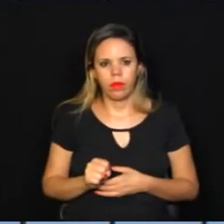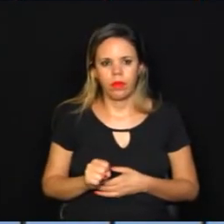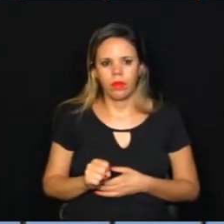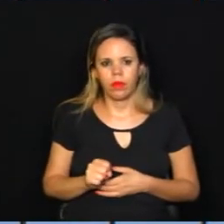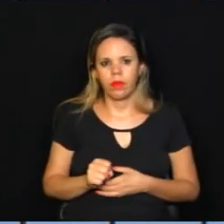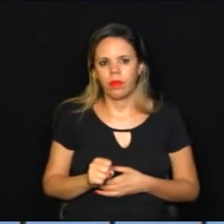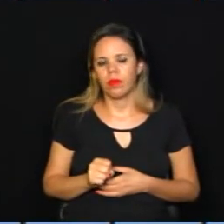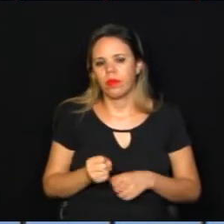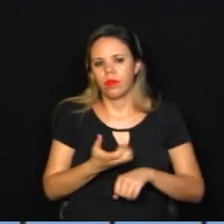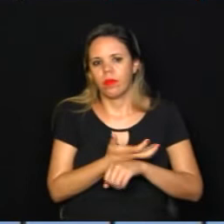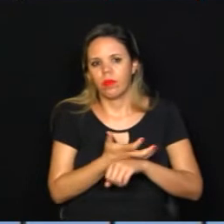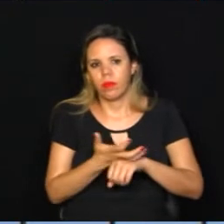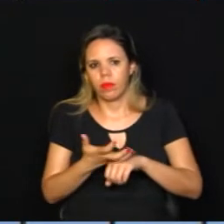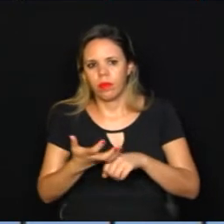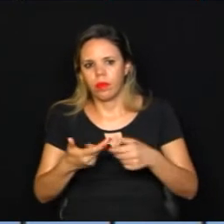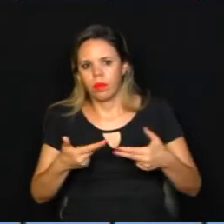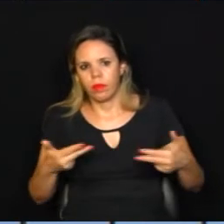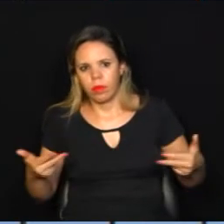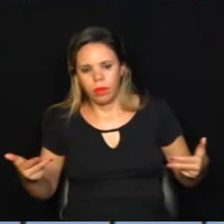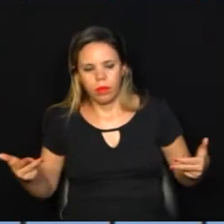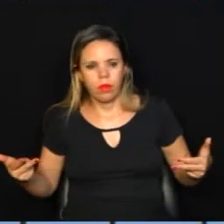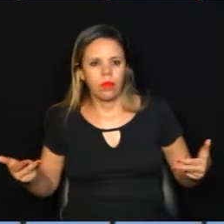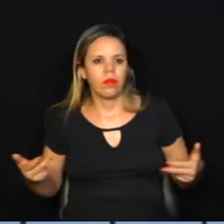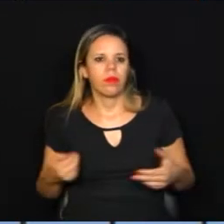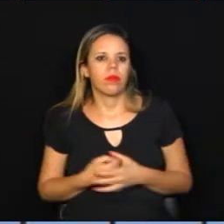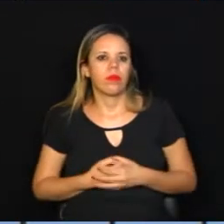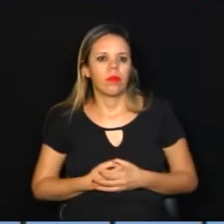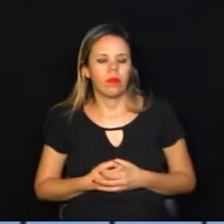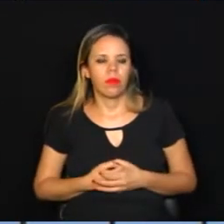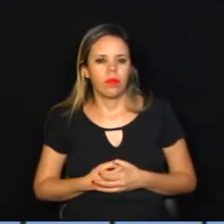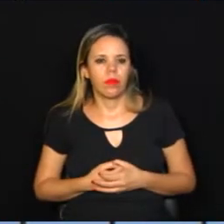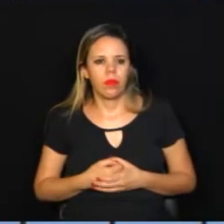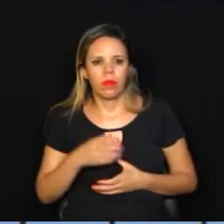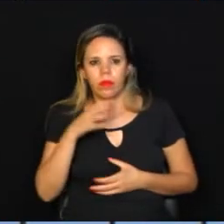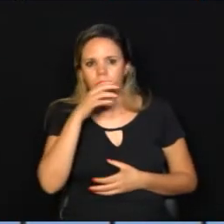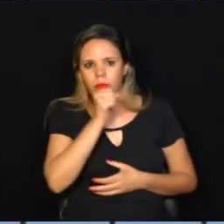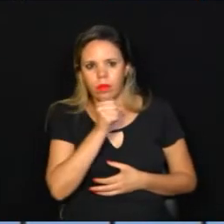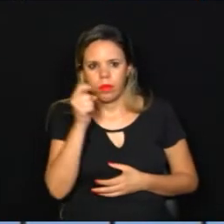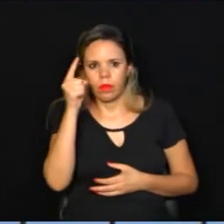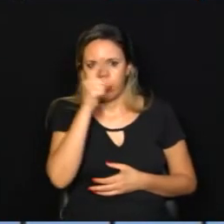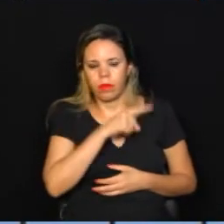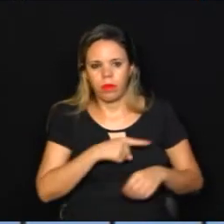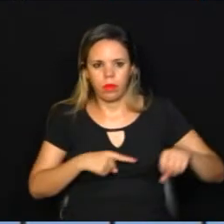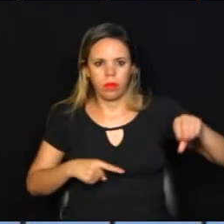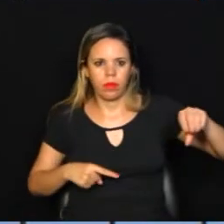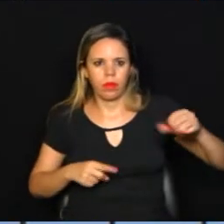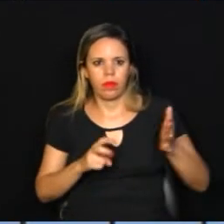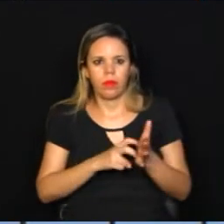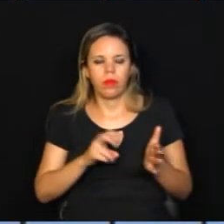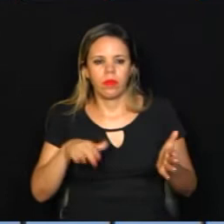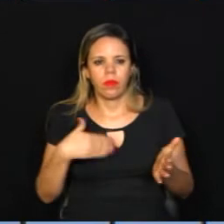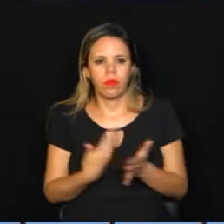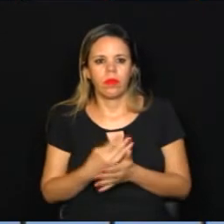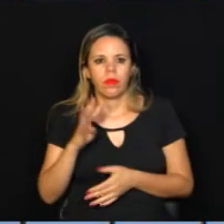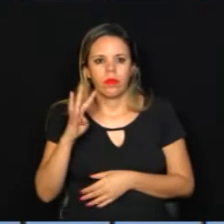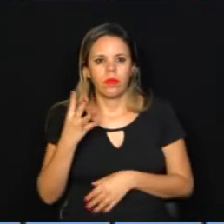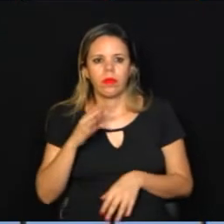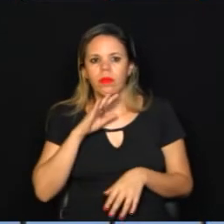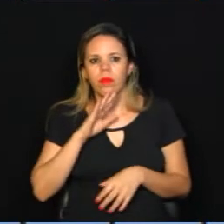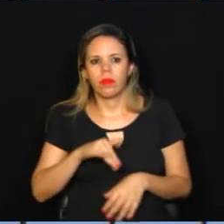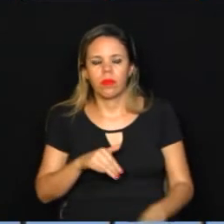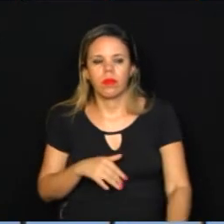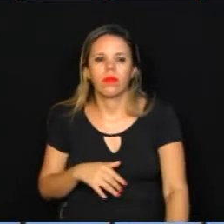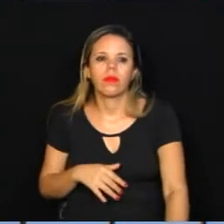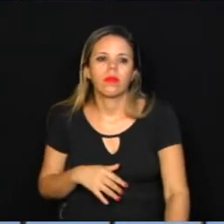uma feira de orquídeas e suculentas sábado e domingo, das 9 da manhã às 4 da